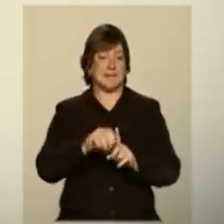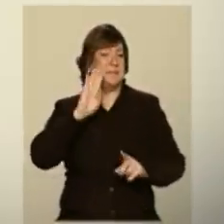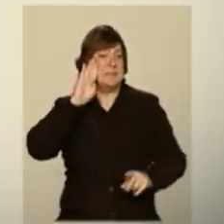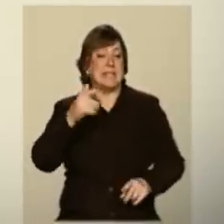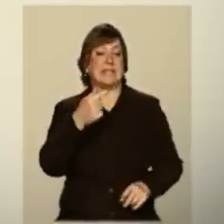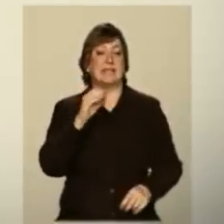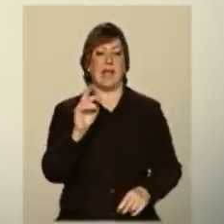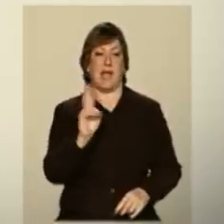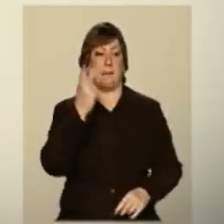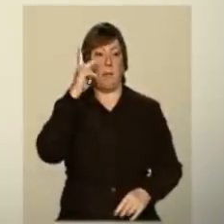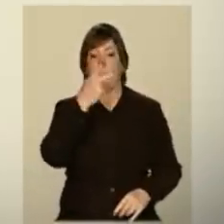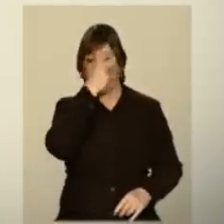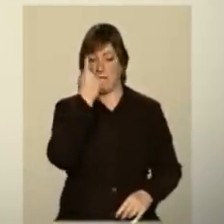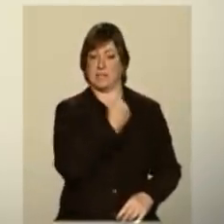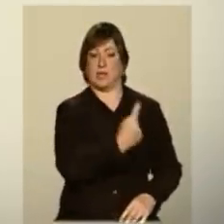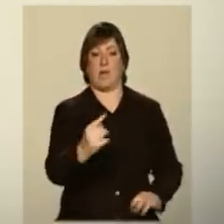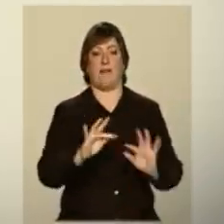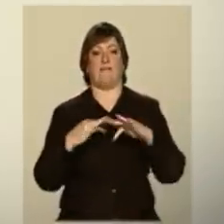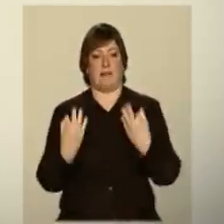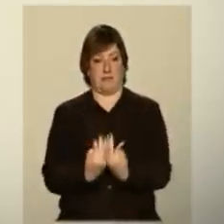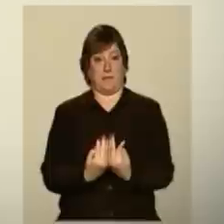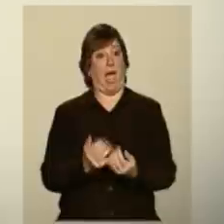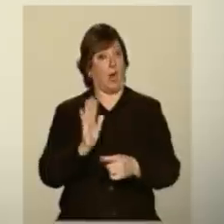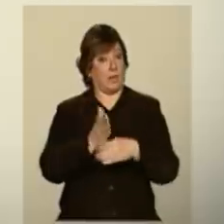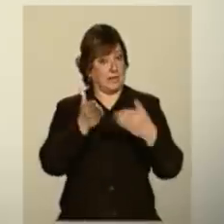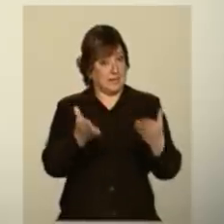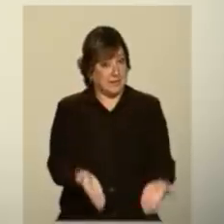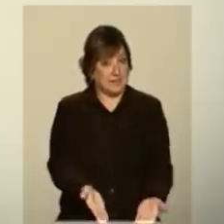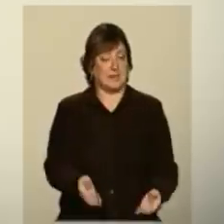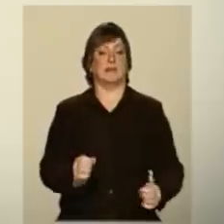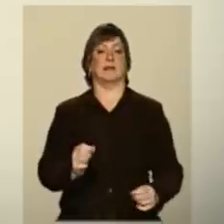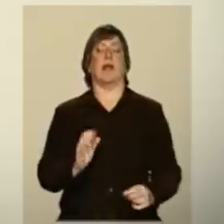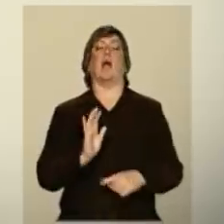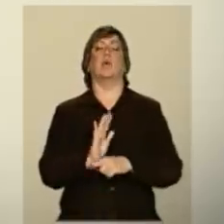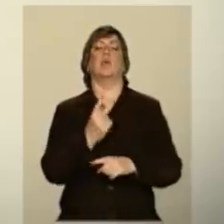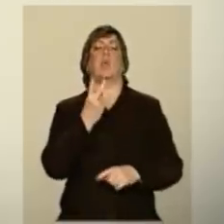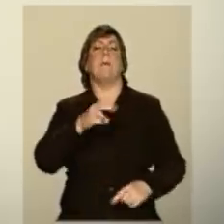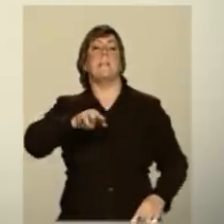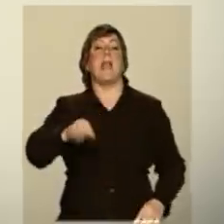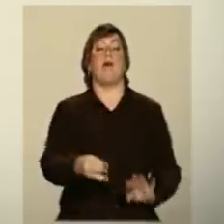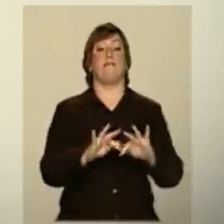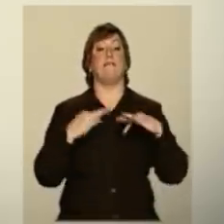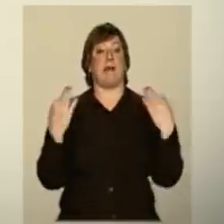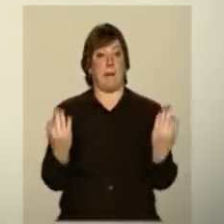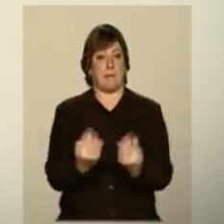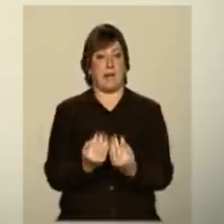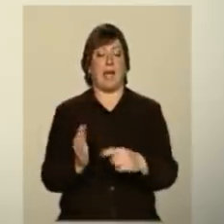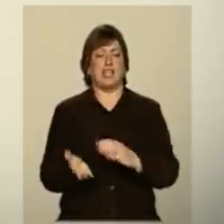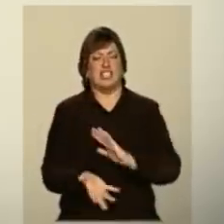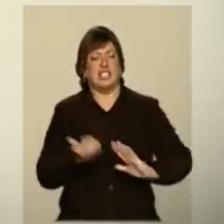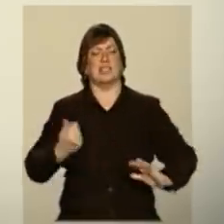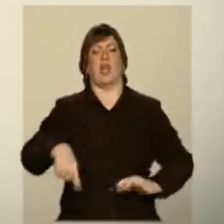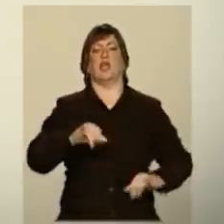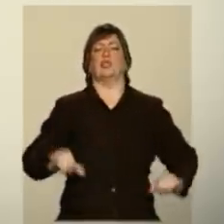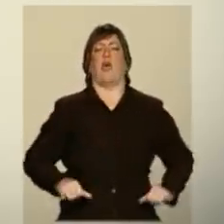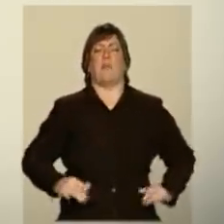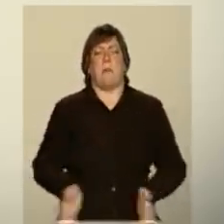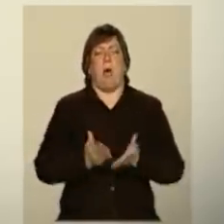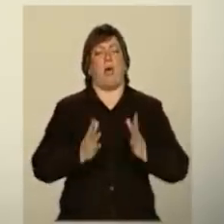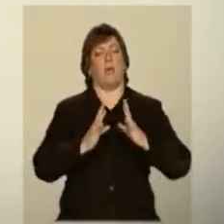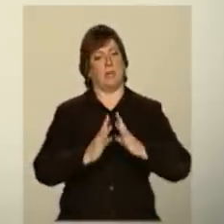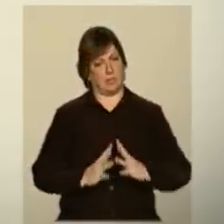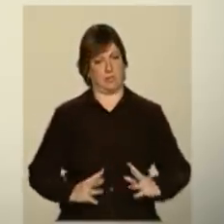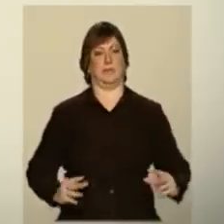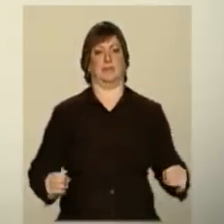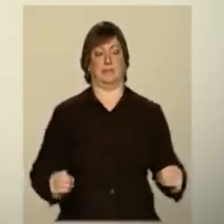70 fazendo isso nós vamos beneficiar 2 milhões de famílias tirando-as da extrema pobreza